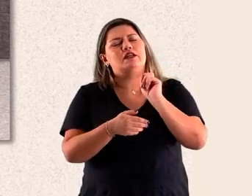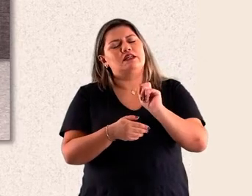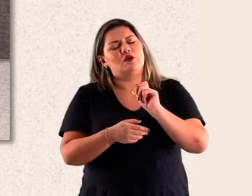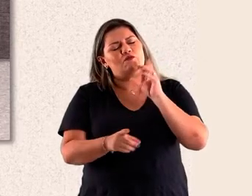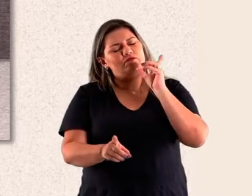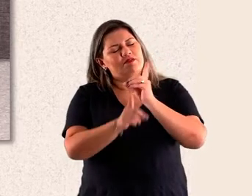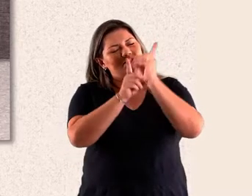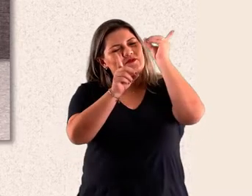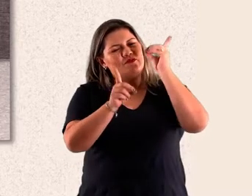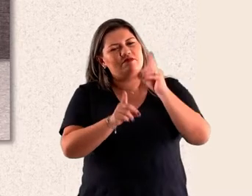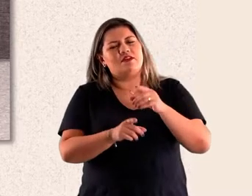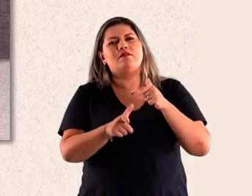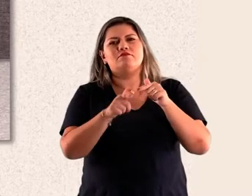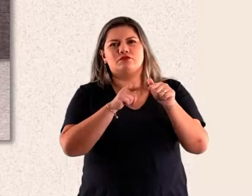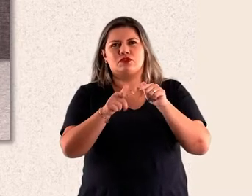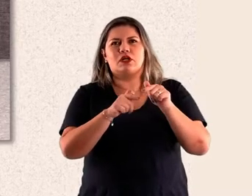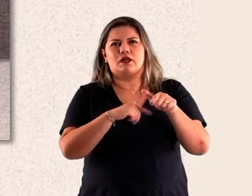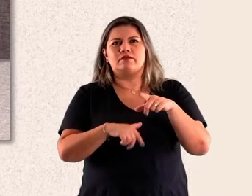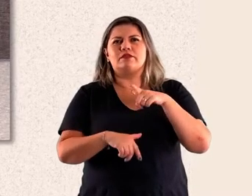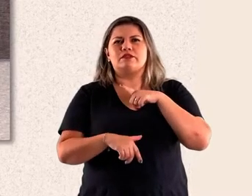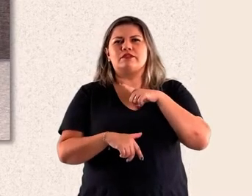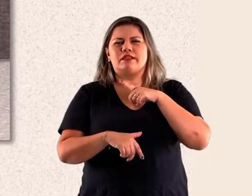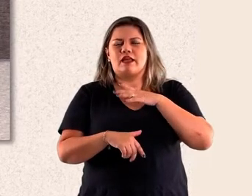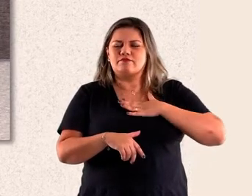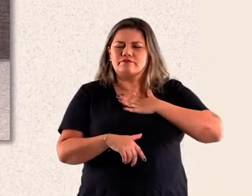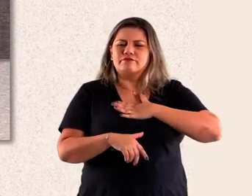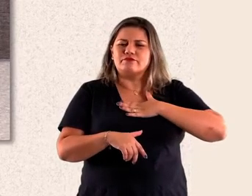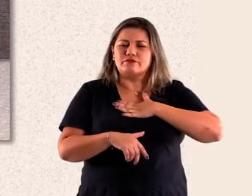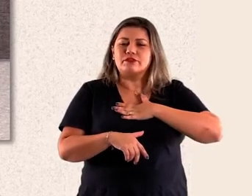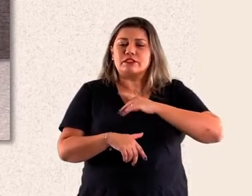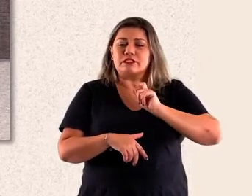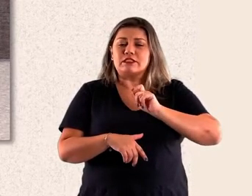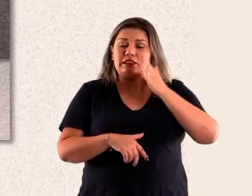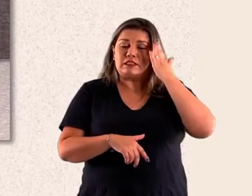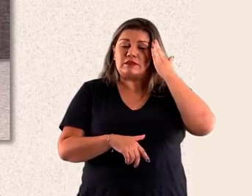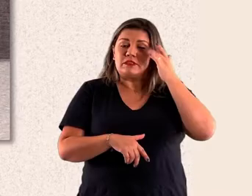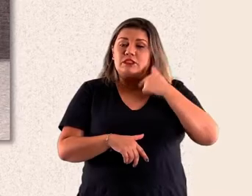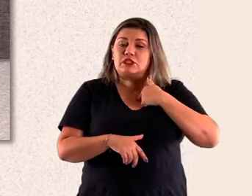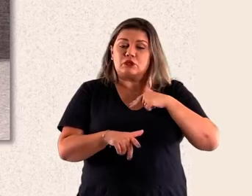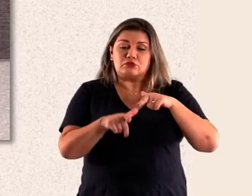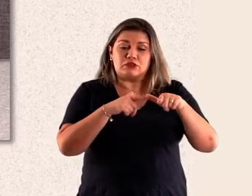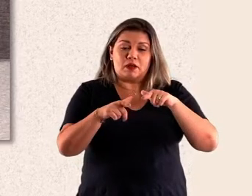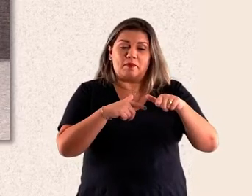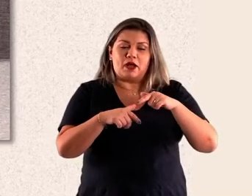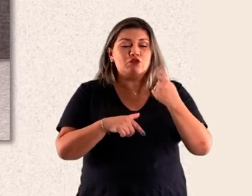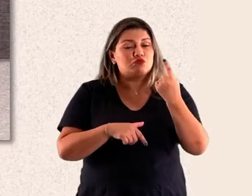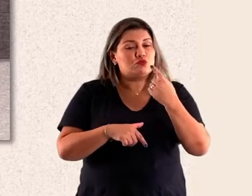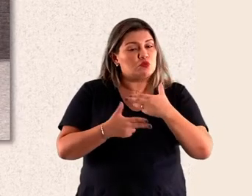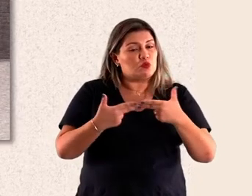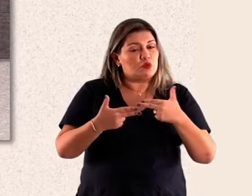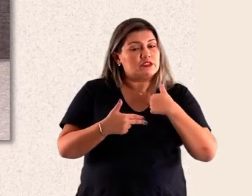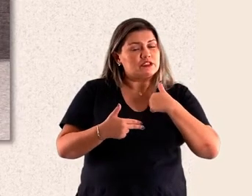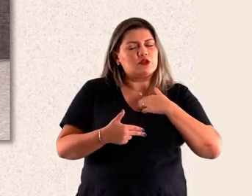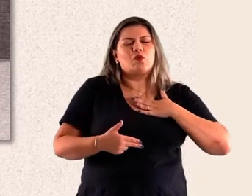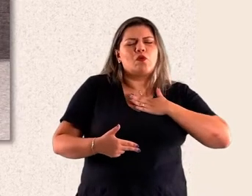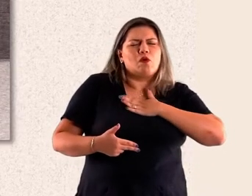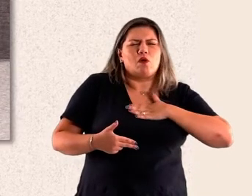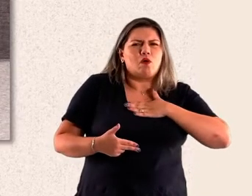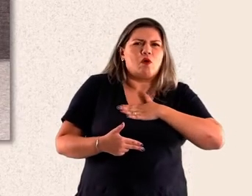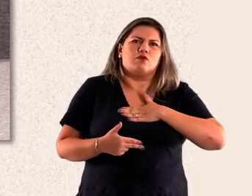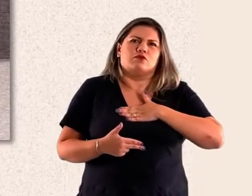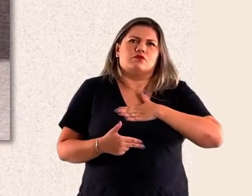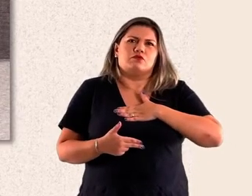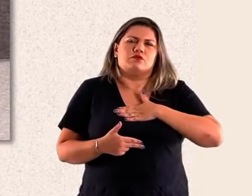né então assim que eu tenho a satisfação de saber que eu trabalho com uma coisa que me dá prazer pelo simples fato